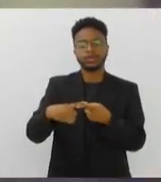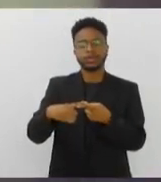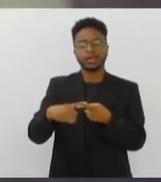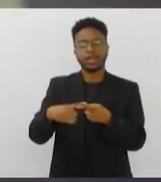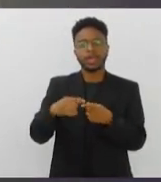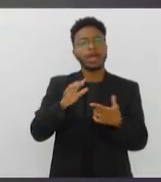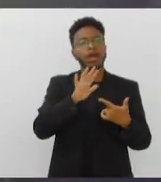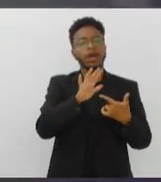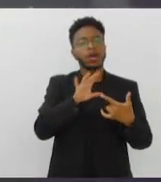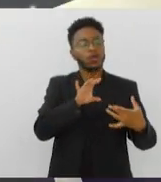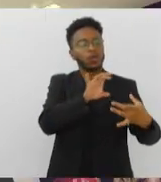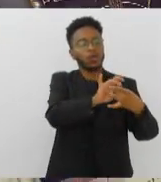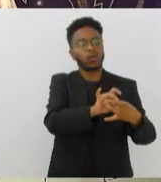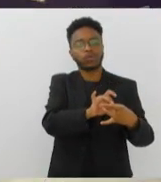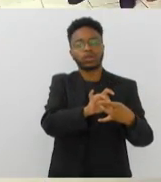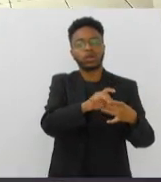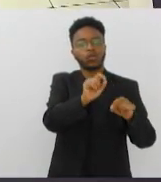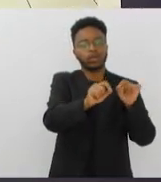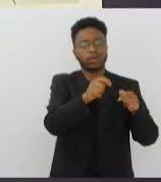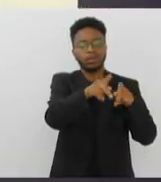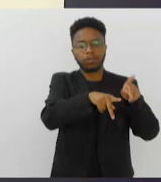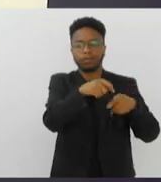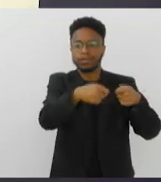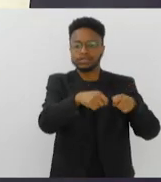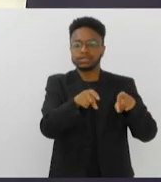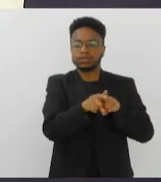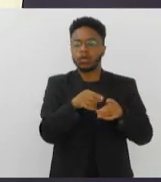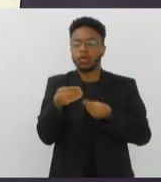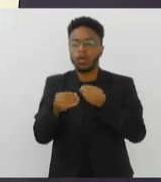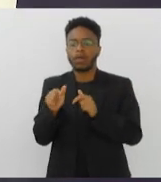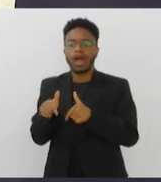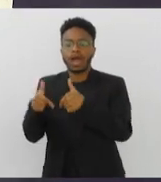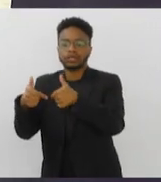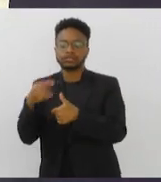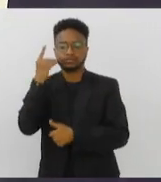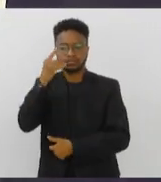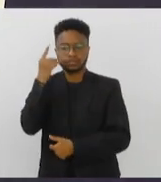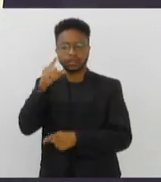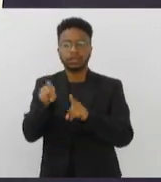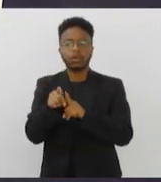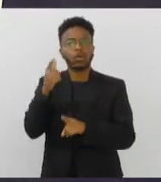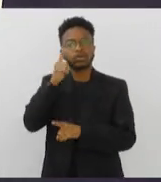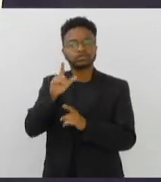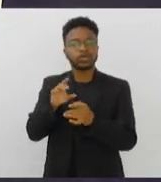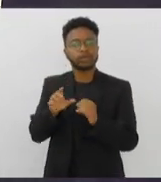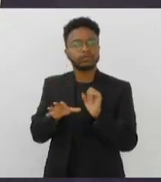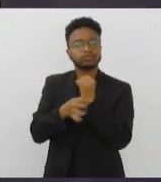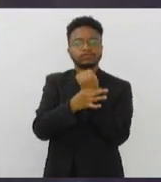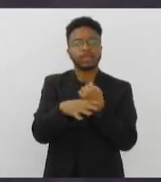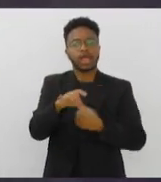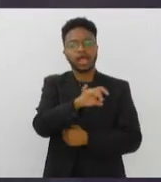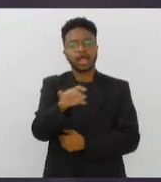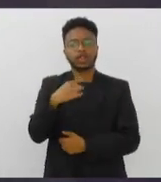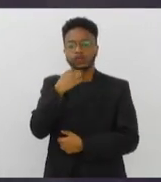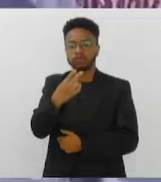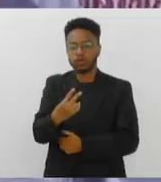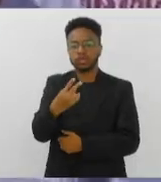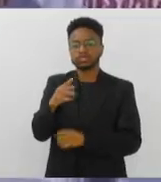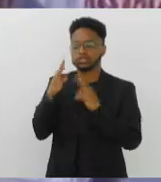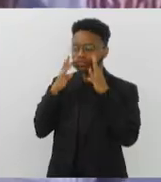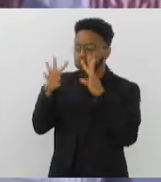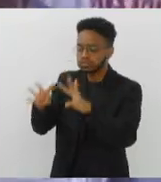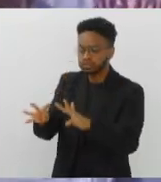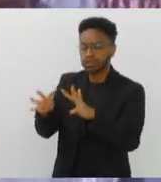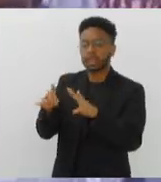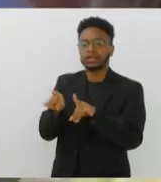da população e as ações da deputada, garantindo que cada voz seja ouvida e cada necessidade seja